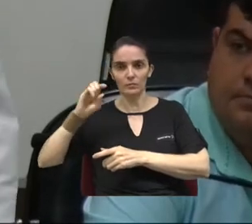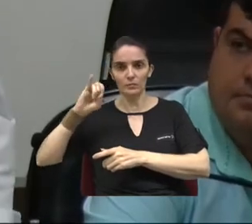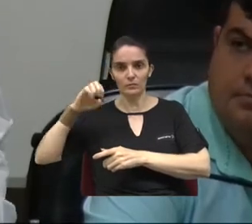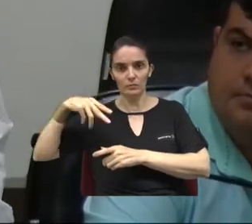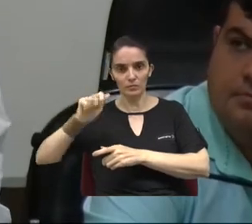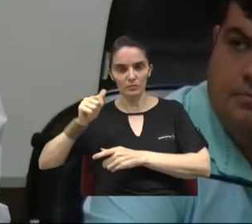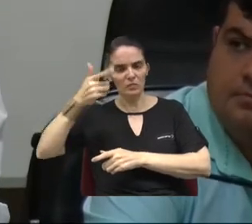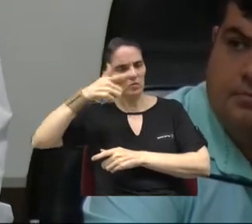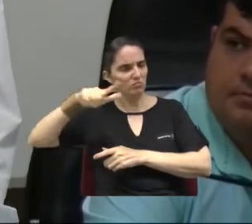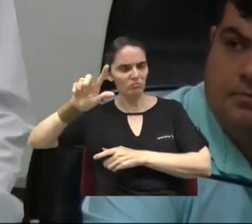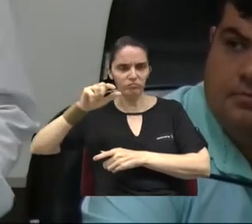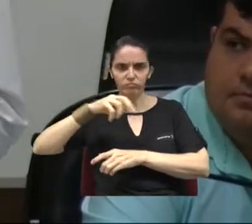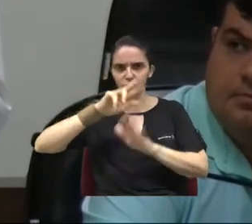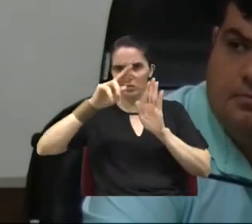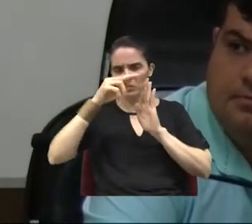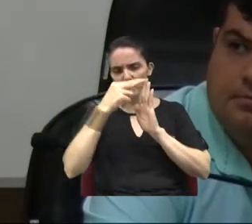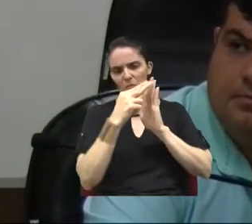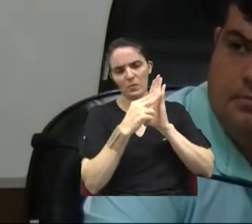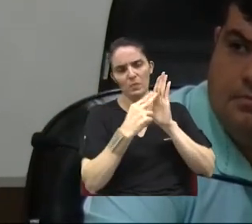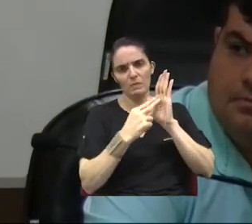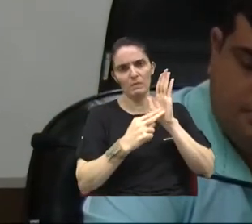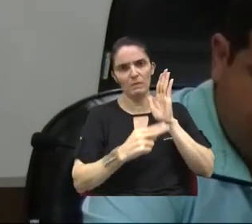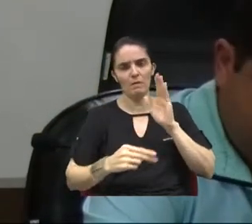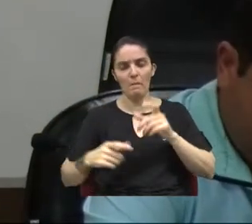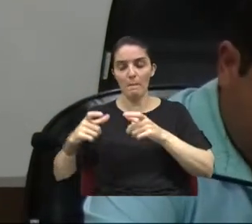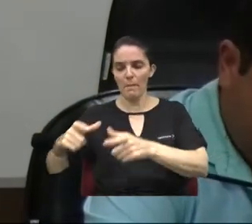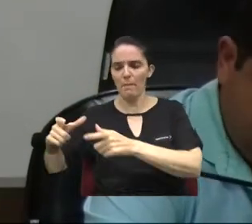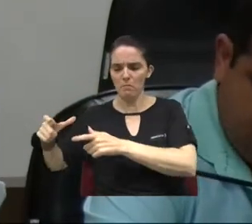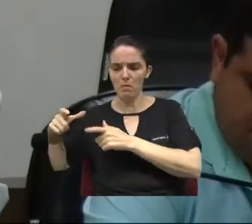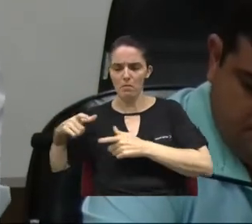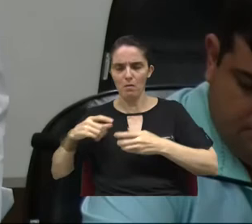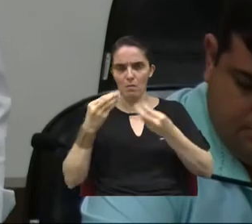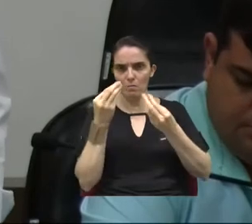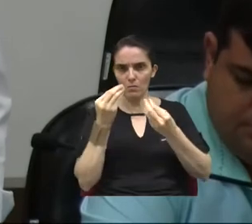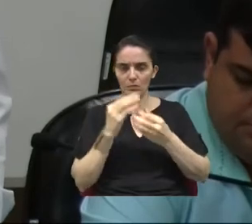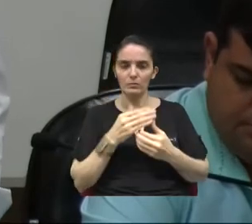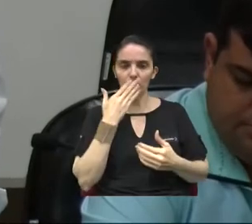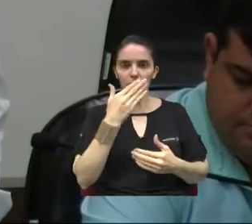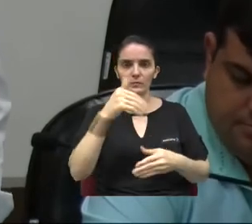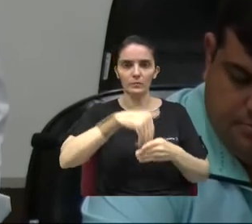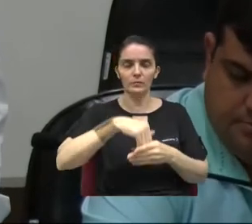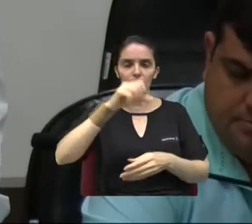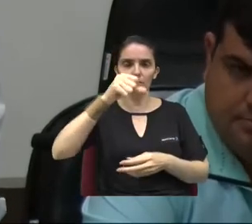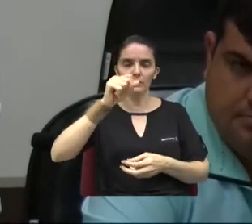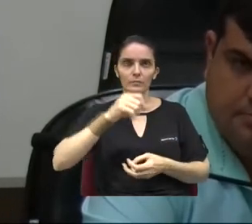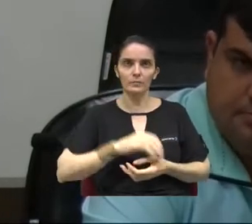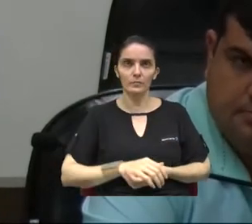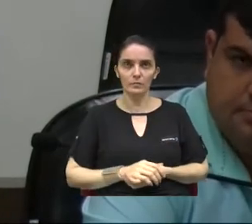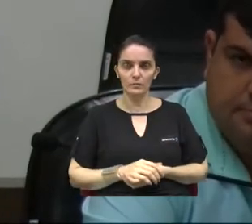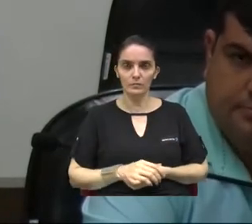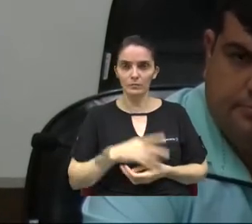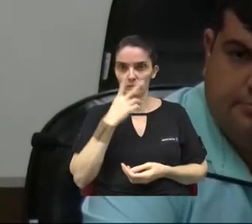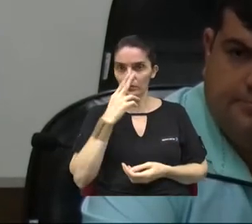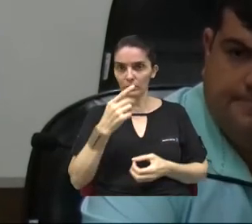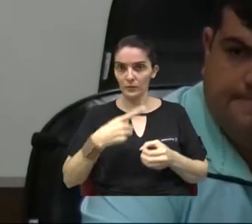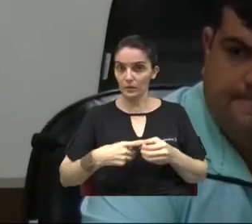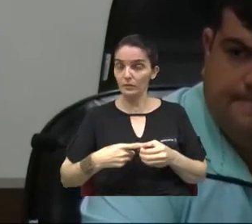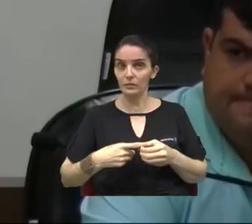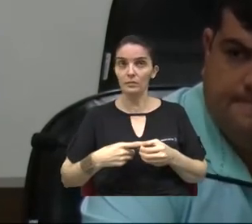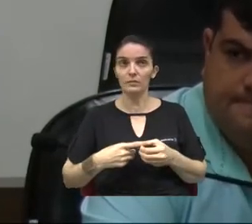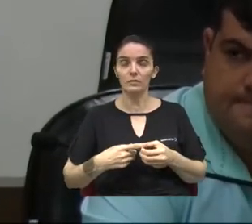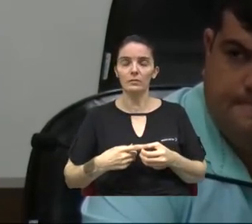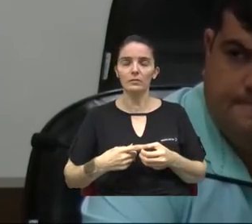e outros nomes lá, que é tanto bairro, tudo, que é tudo pedaço. Então eu peço voto favorável. Eu acho que para município, de acordo